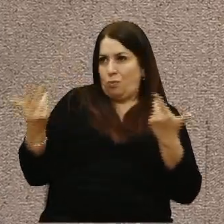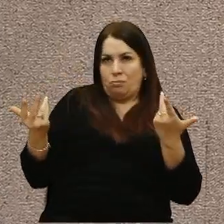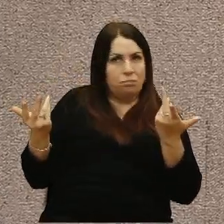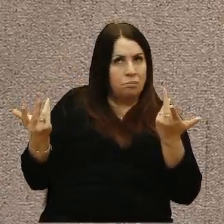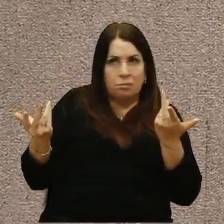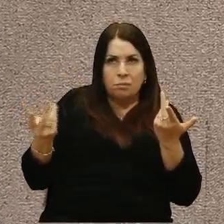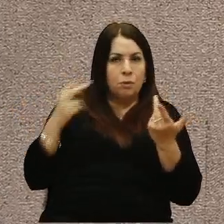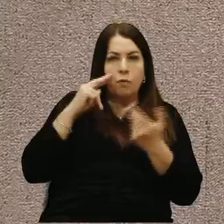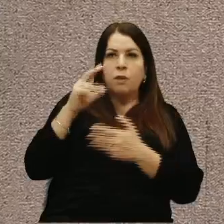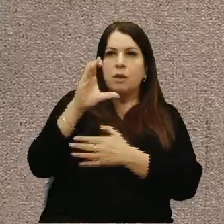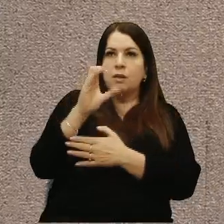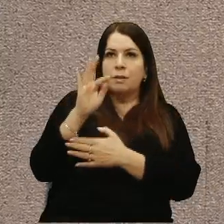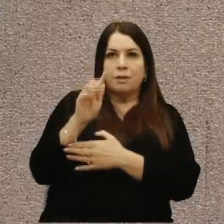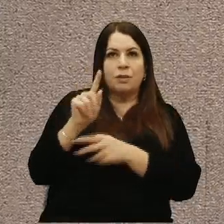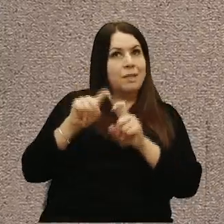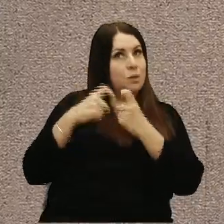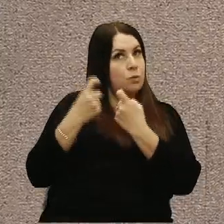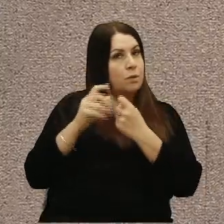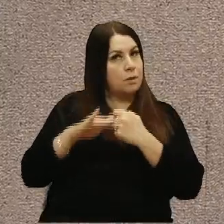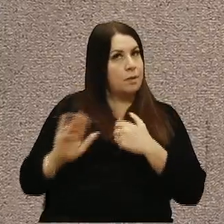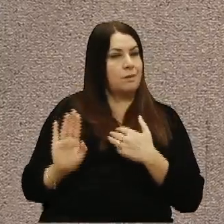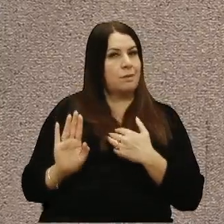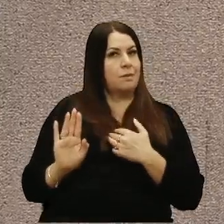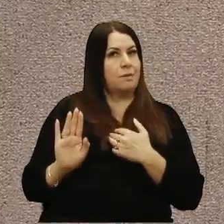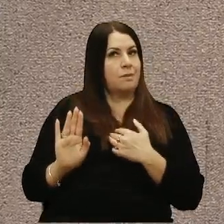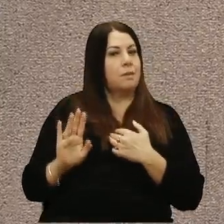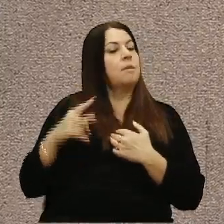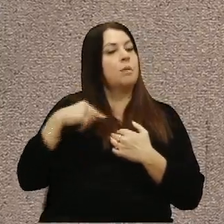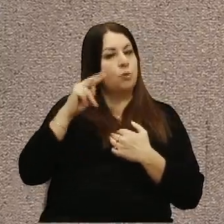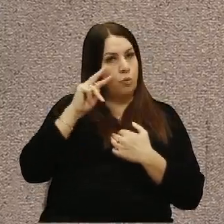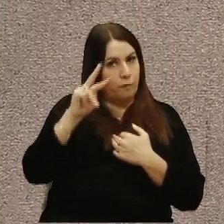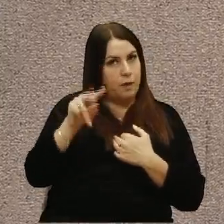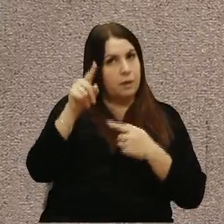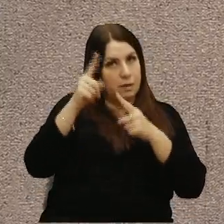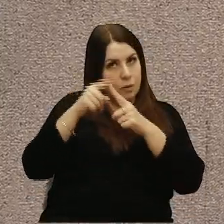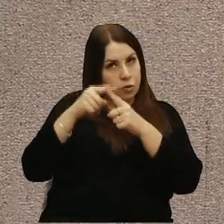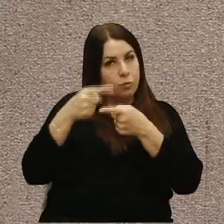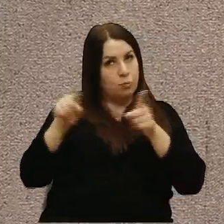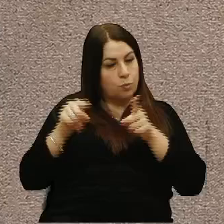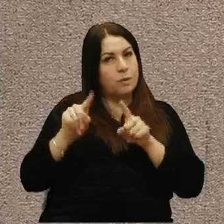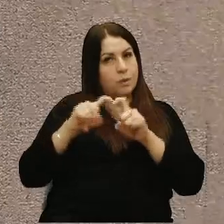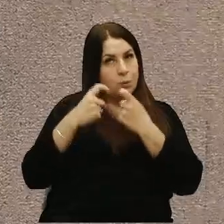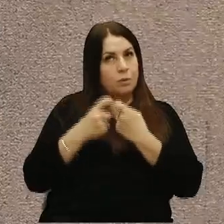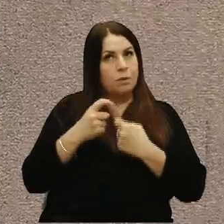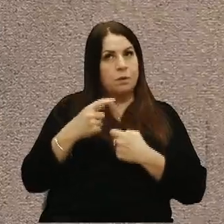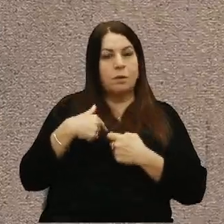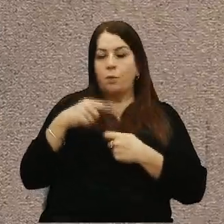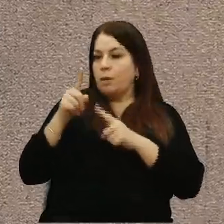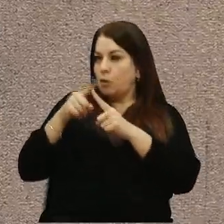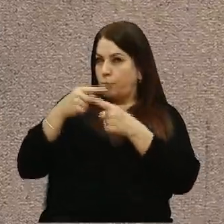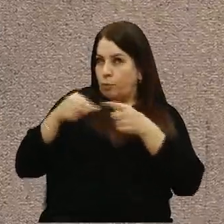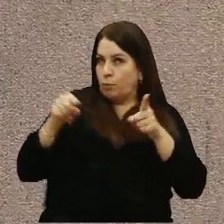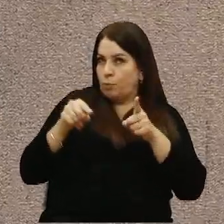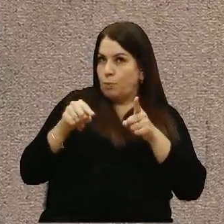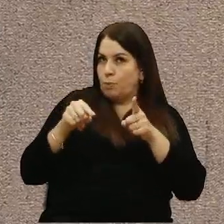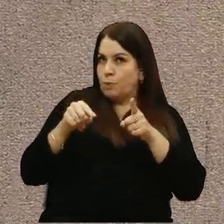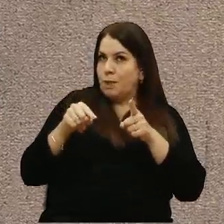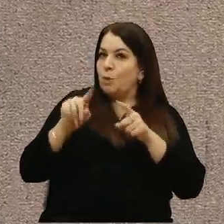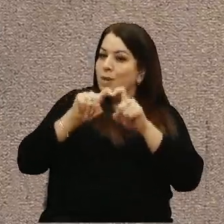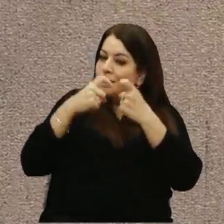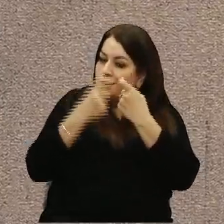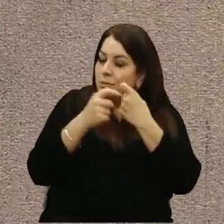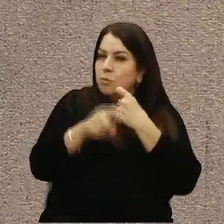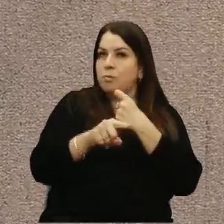vejo CTG sexualizando criança, mas eu estou vendo esse tipo de música sexualizando. Meu problema não é com esse tipo de música, meu problema é com a